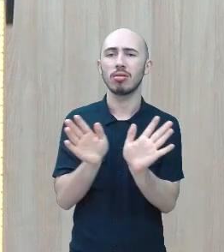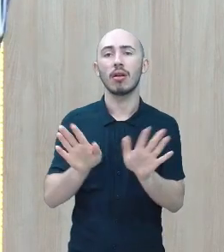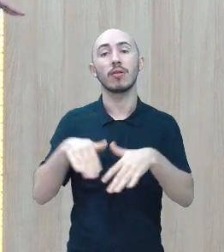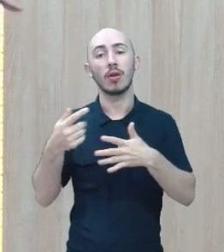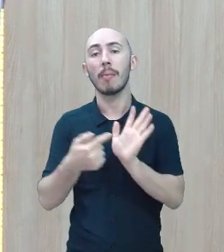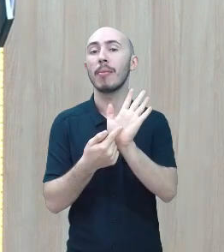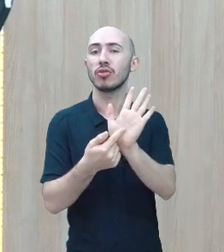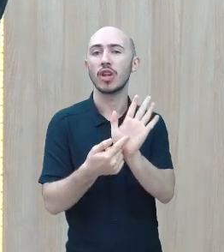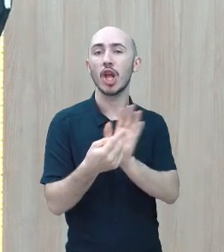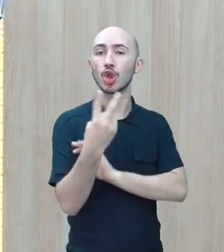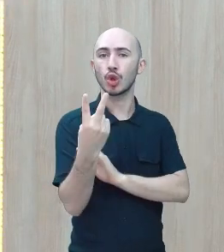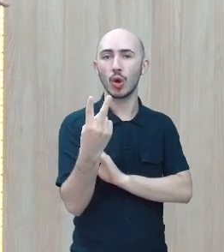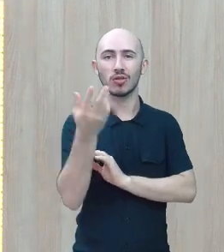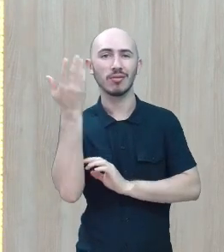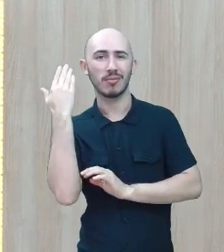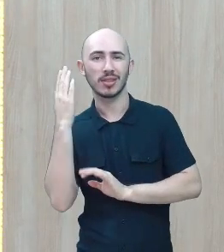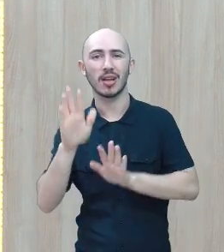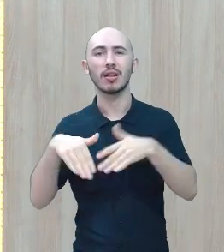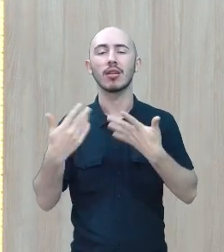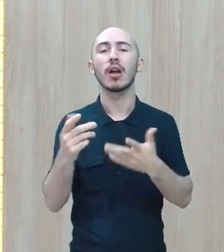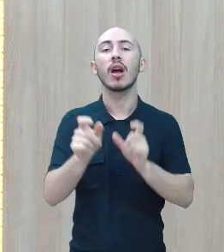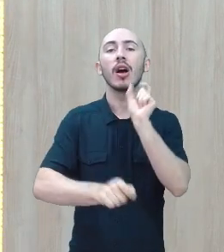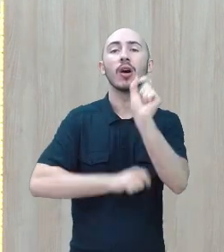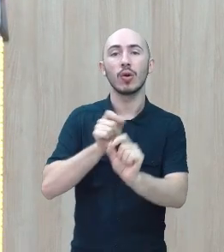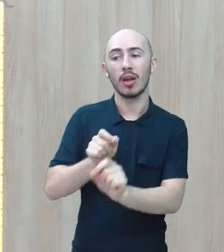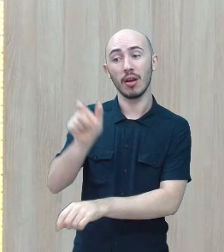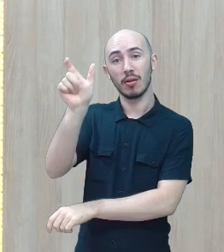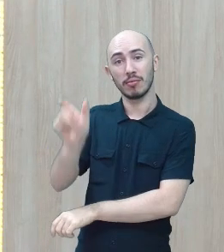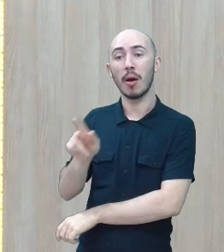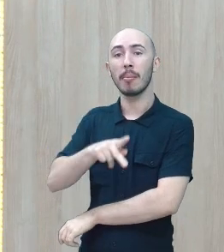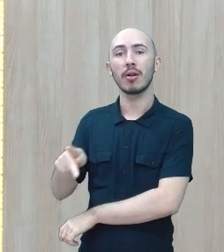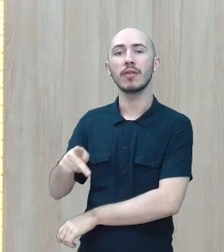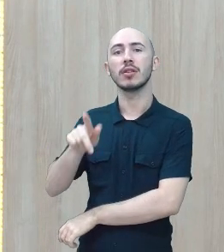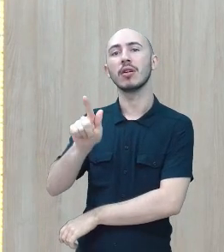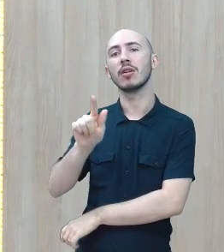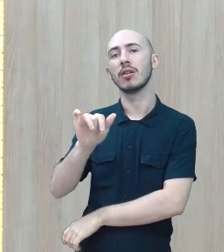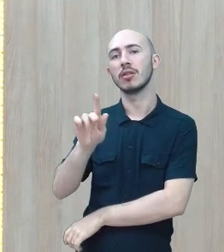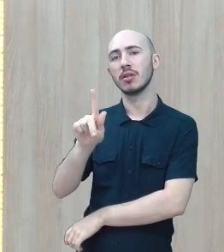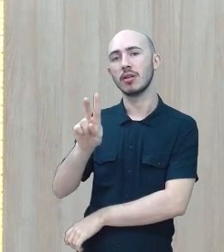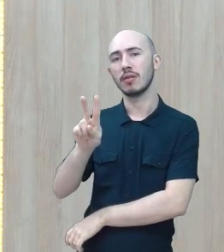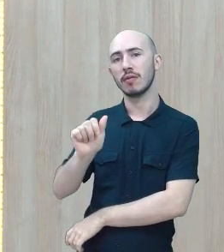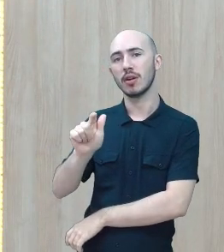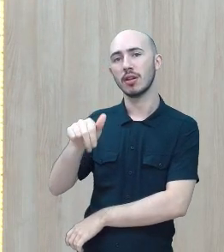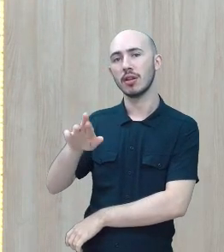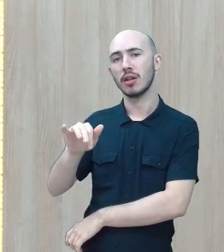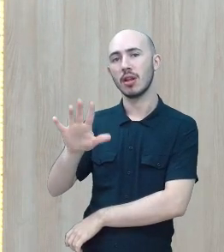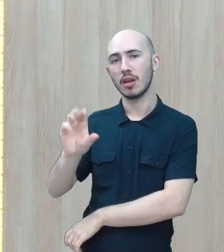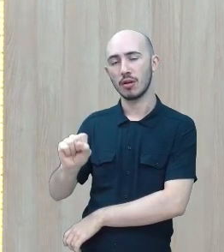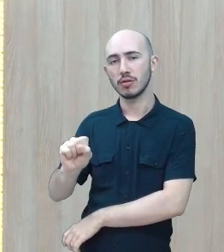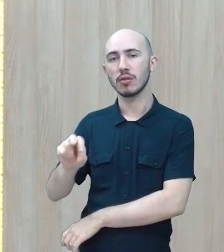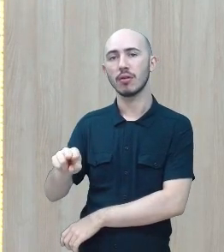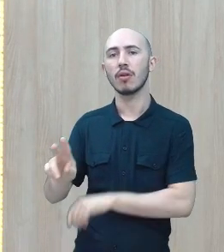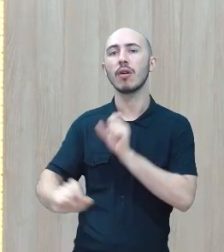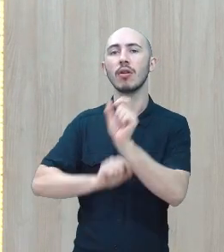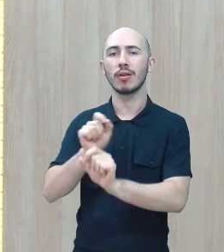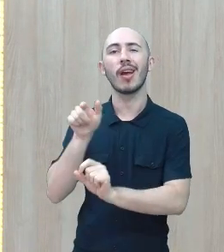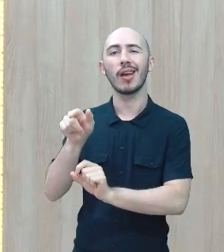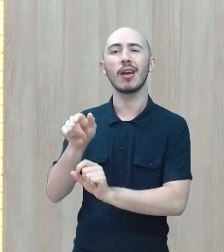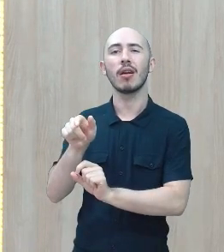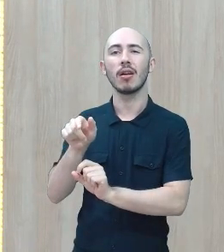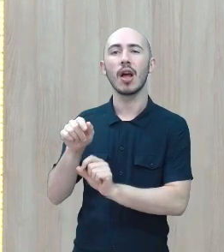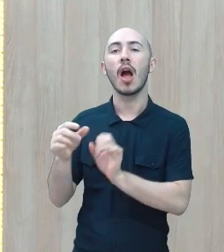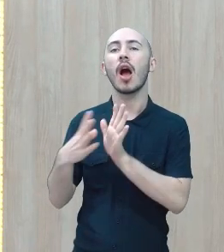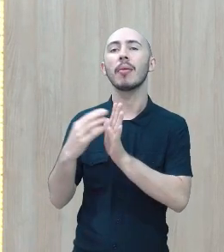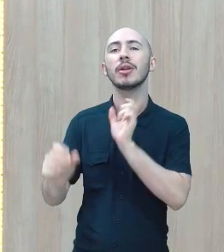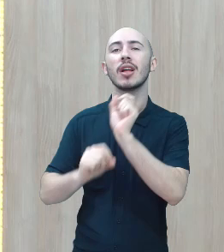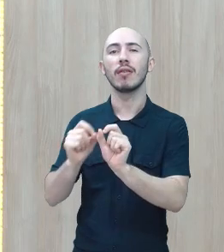tutorial do professor Givanilson, em que ele montava um ser mitológico, que era o Boitatá, e ele não